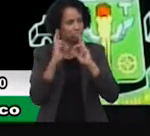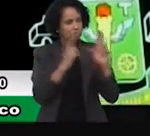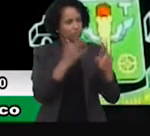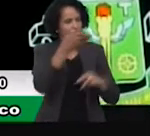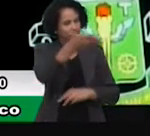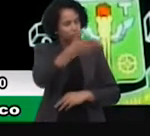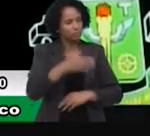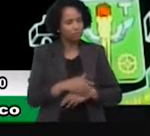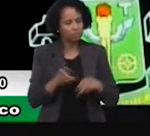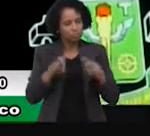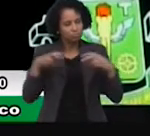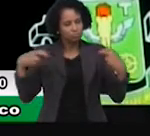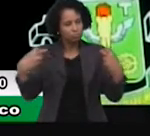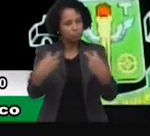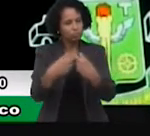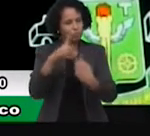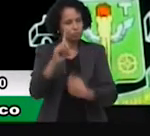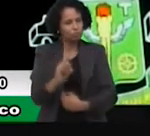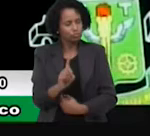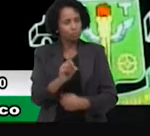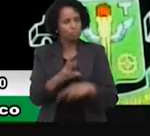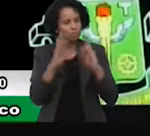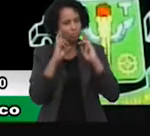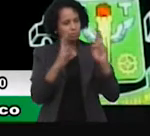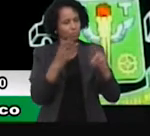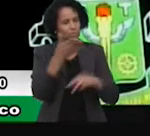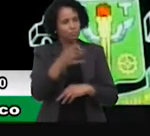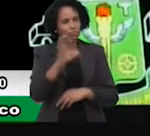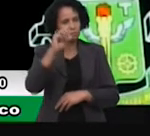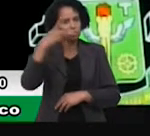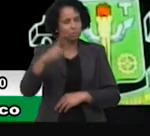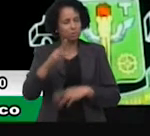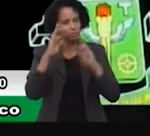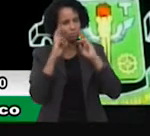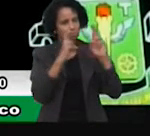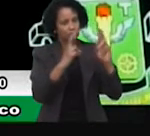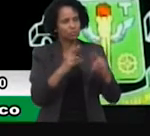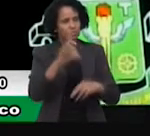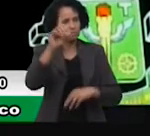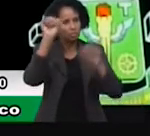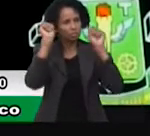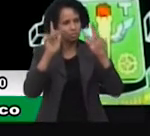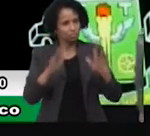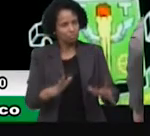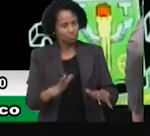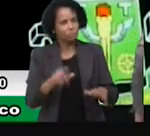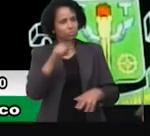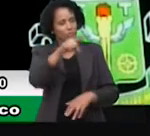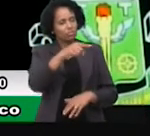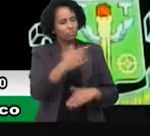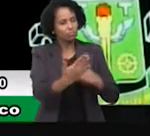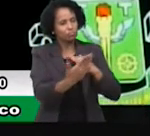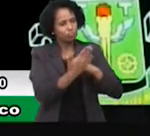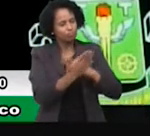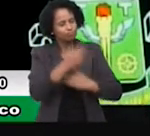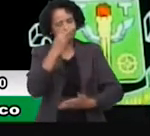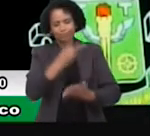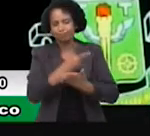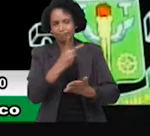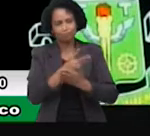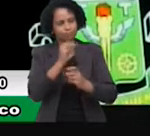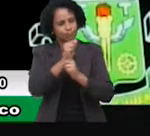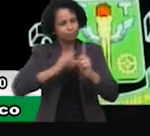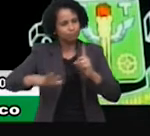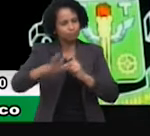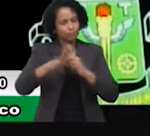mesa diretora e o respeito de toda a nossa cidade. Deus abençoe, Vossa Excelência sempre contribuiu para o bom andamento da cidade. Muito obrigado, vereadora